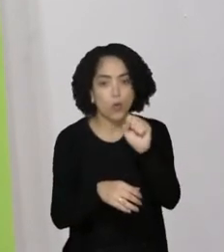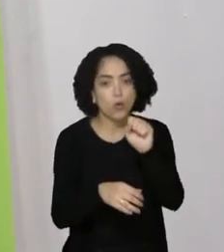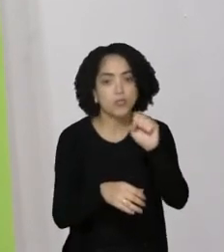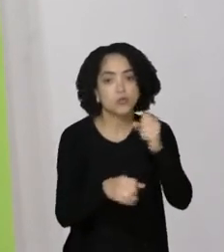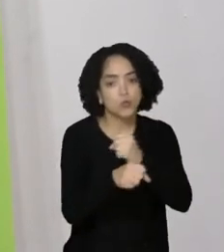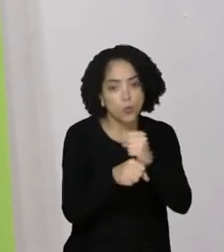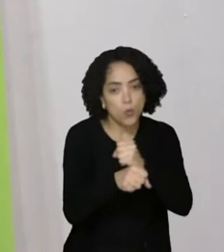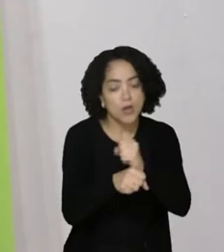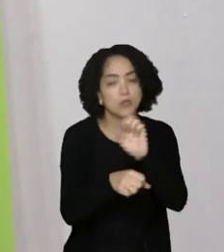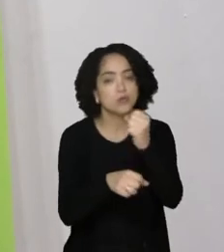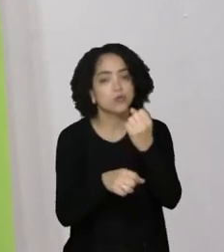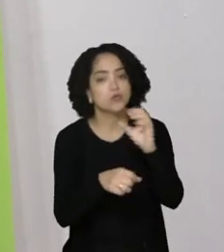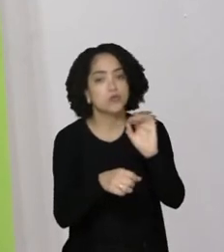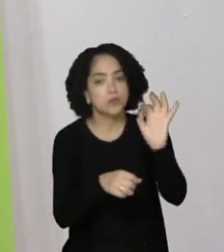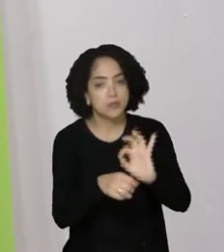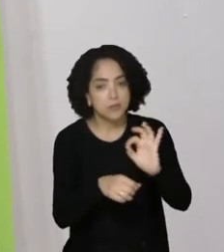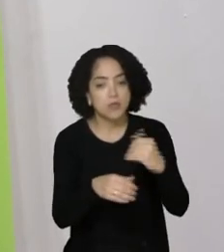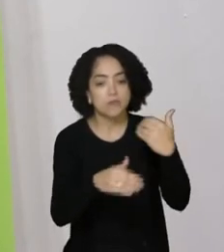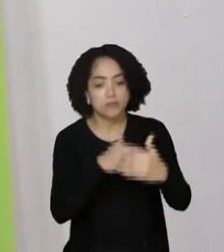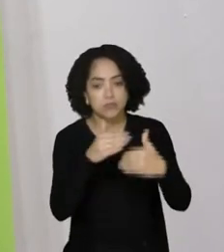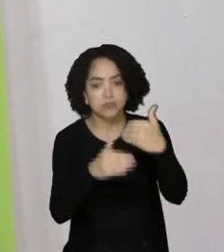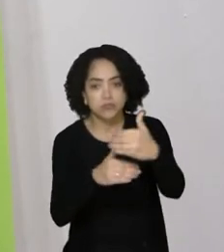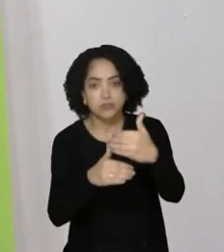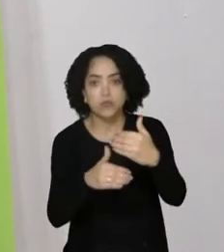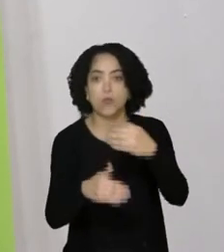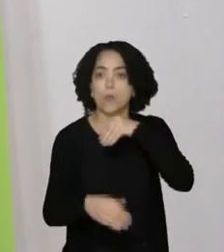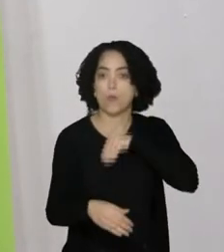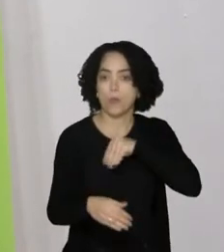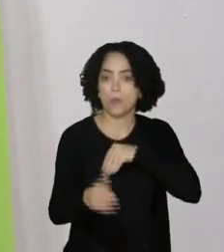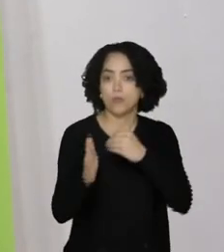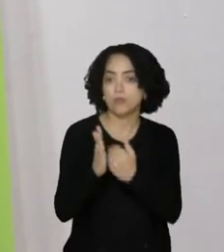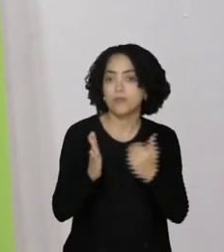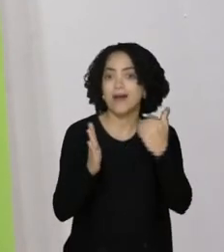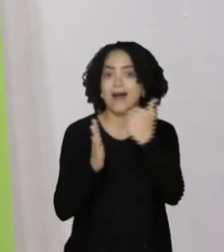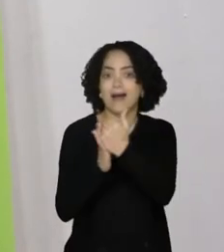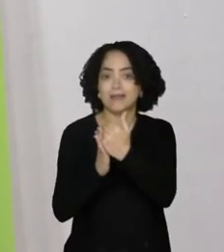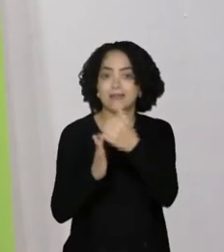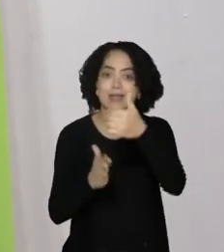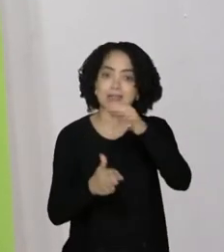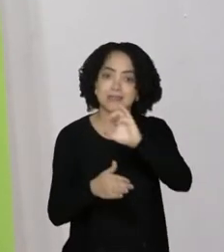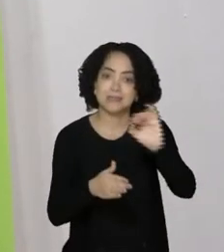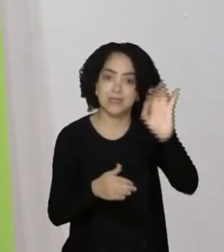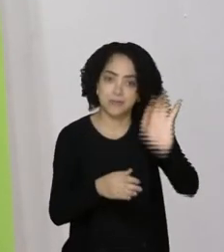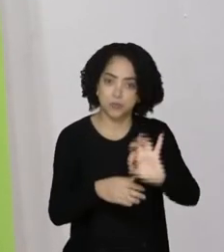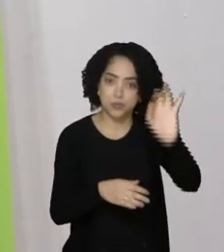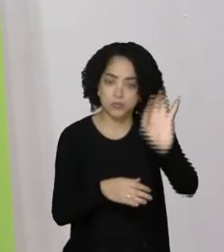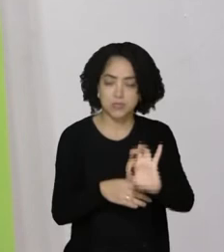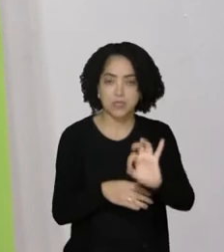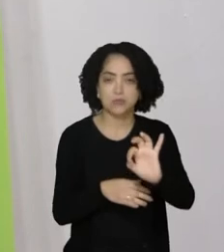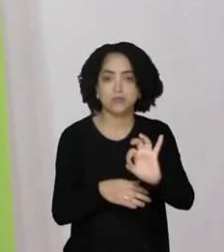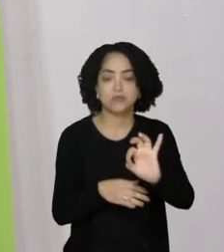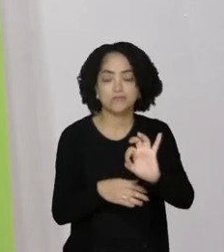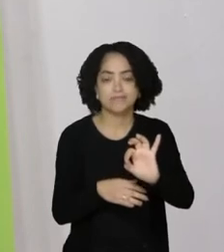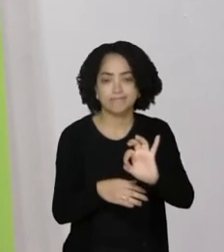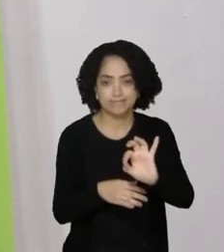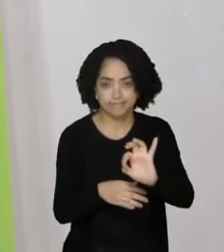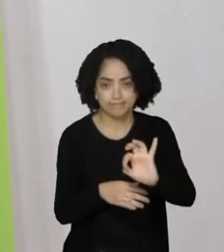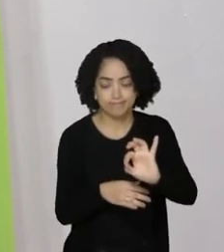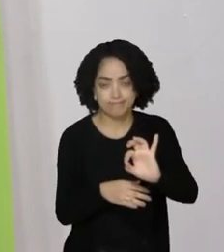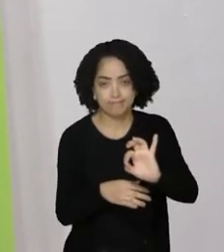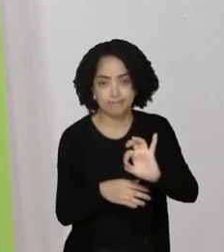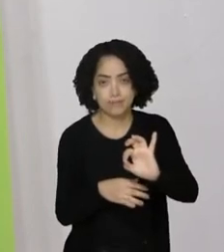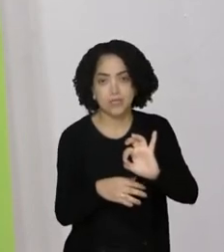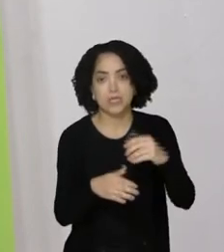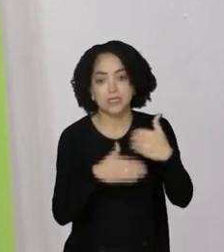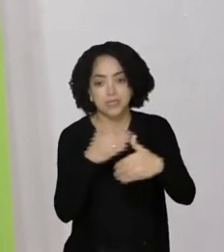e assim sucessivamente até que incorpora 100% da da gratificação de gerência depois